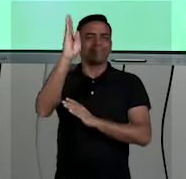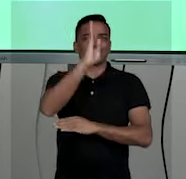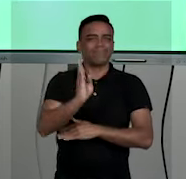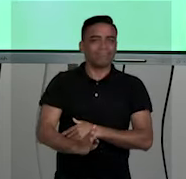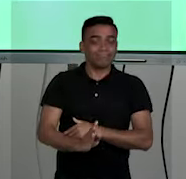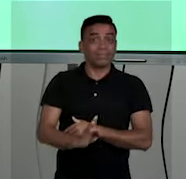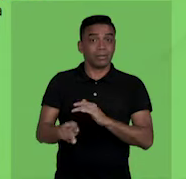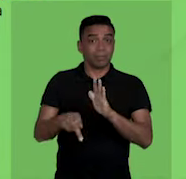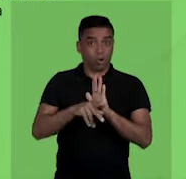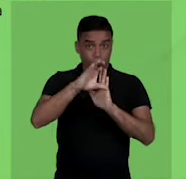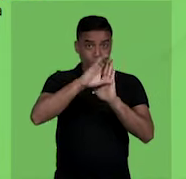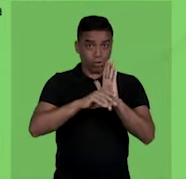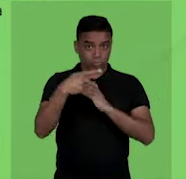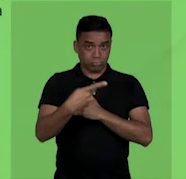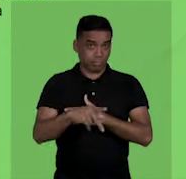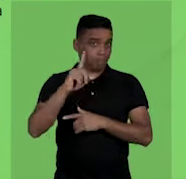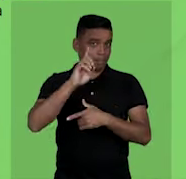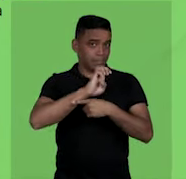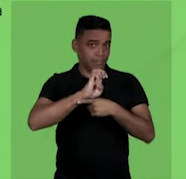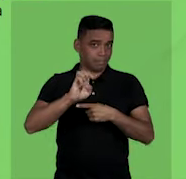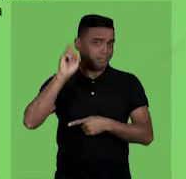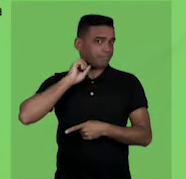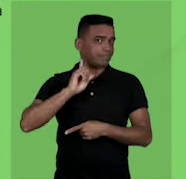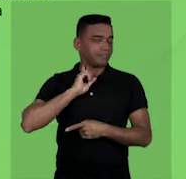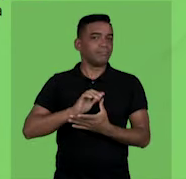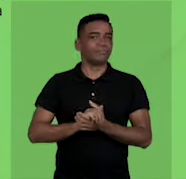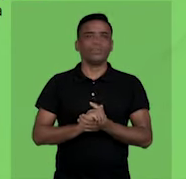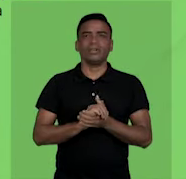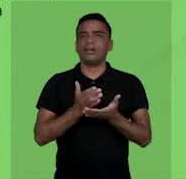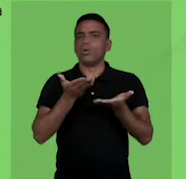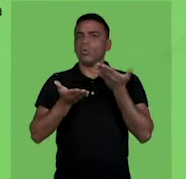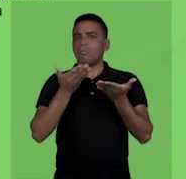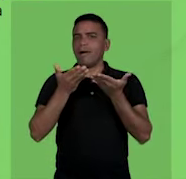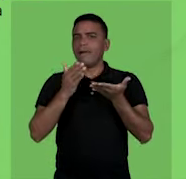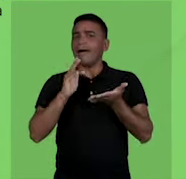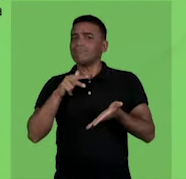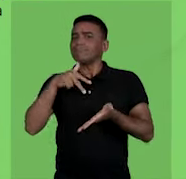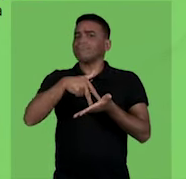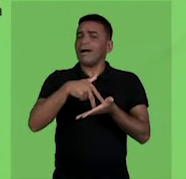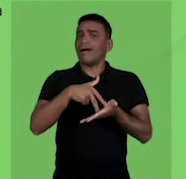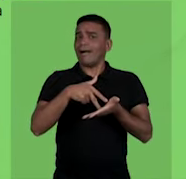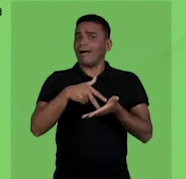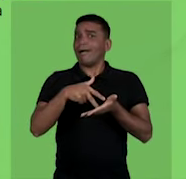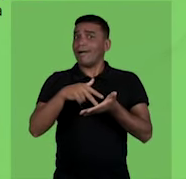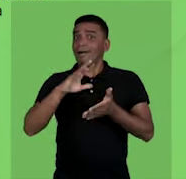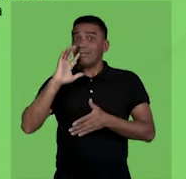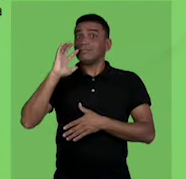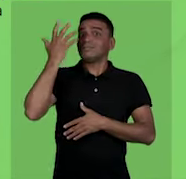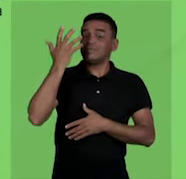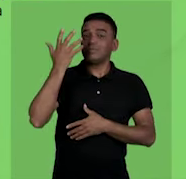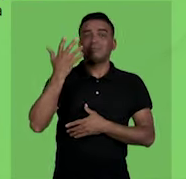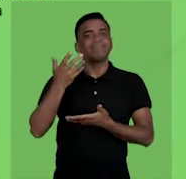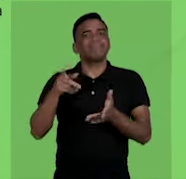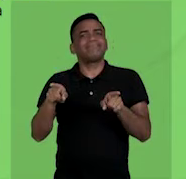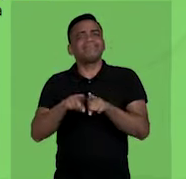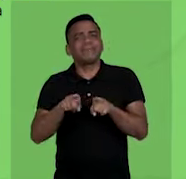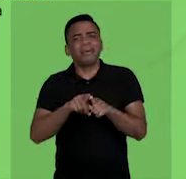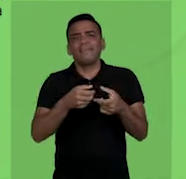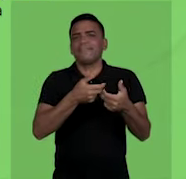currículo regional. A de comparar o modo da ação e a eficácia dos diversos